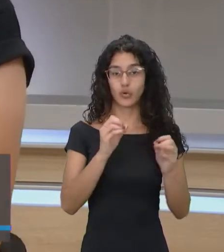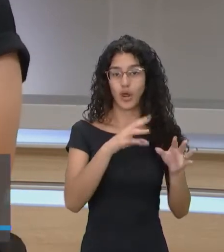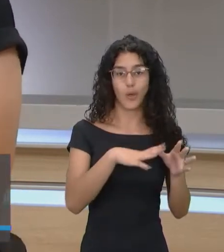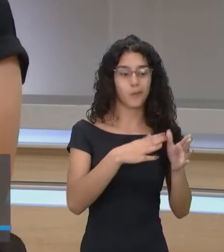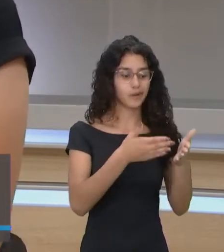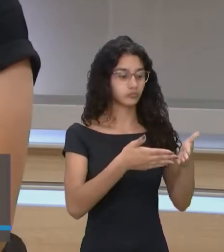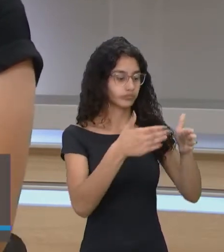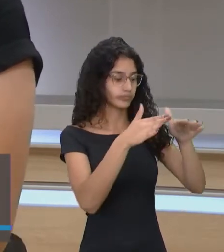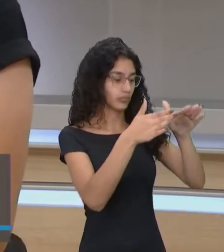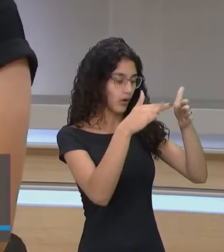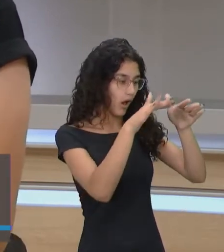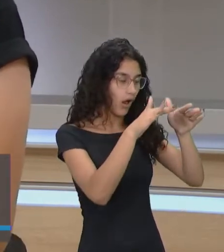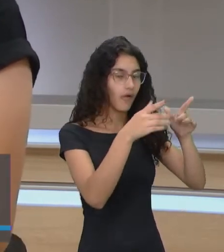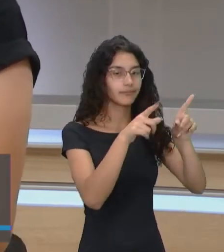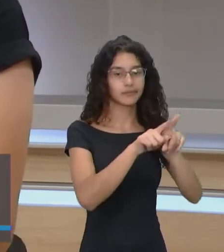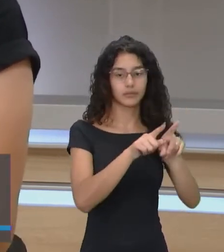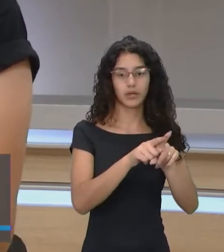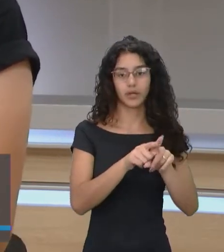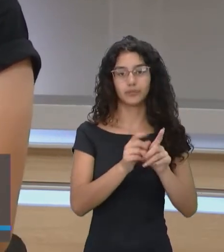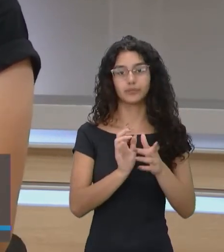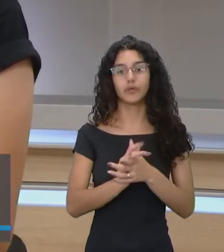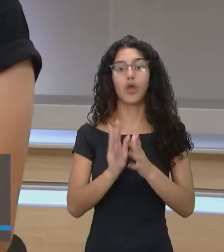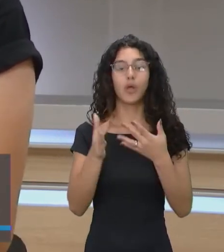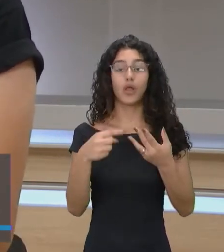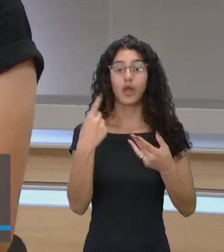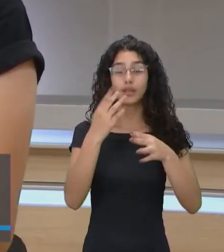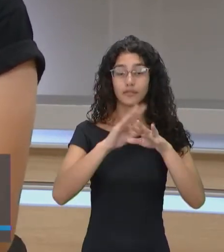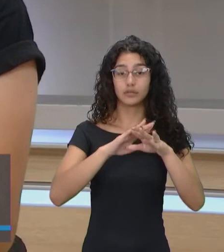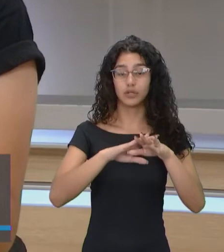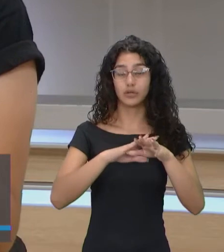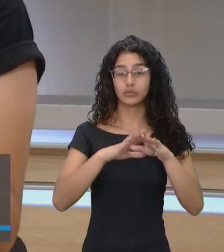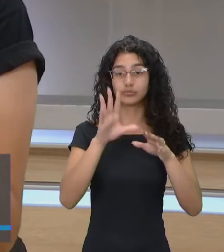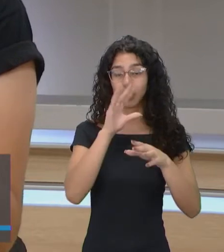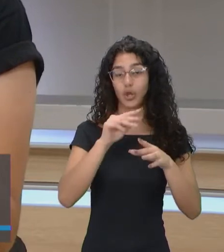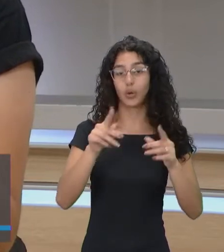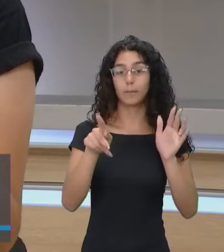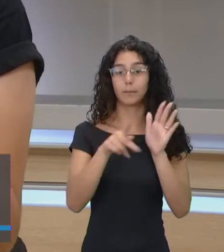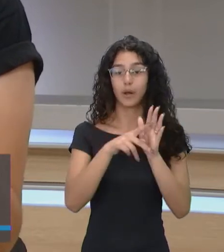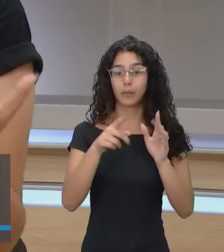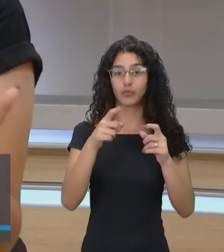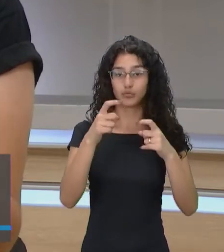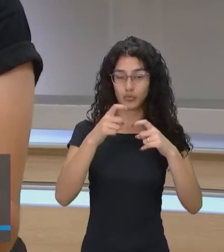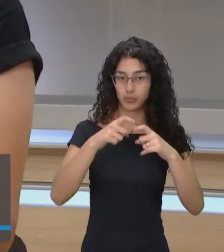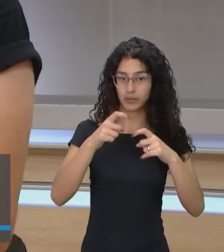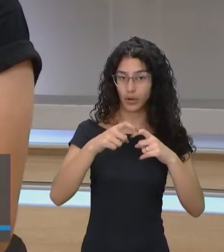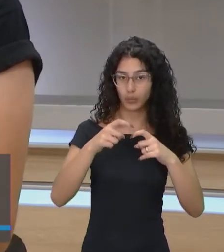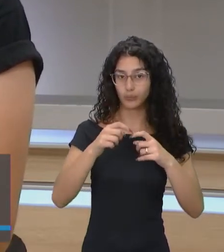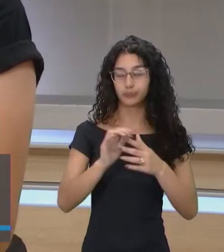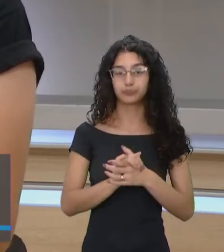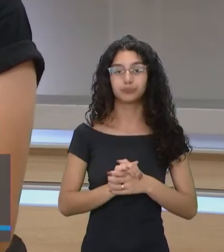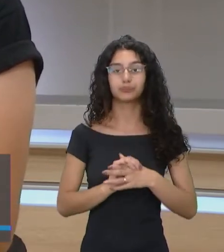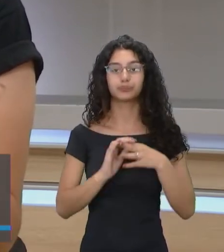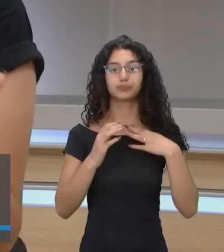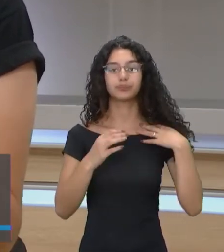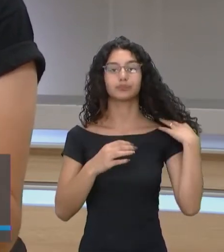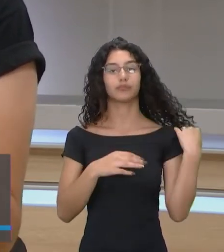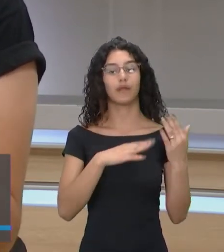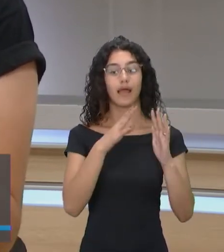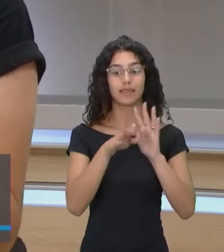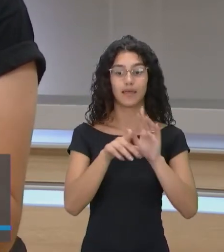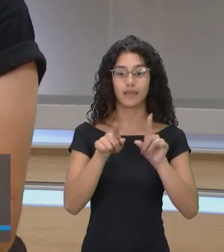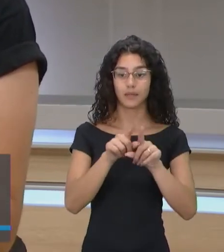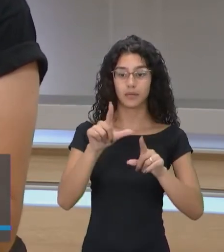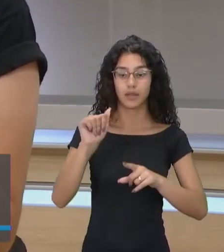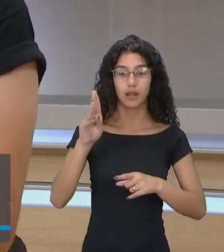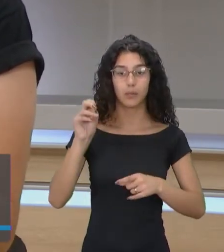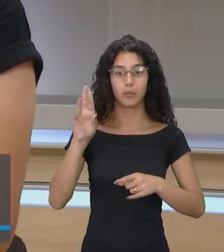ou algo quebrado fora. Quando a gente está falando de hospital, ou clínicas, enfim... até laboratórios,